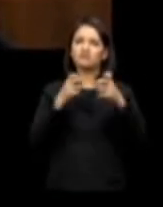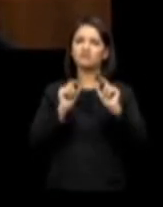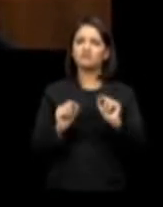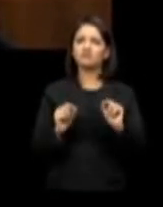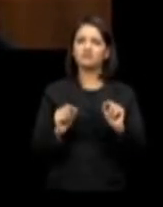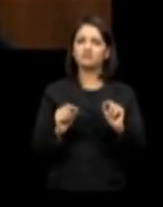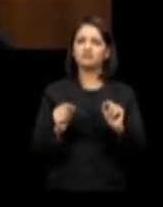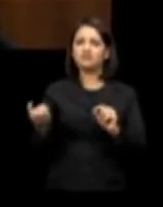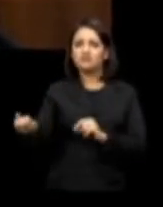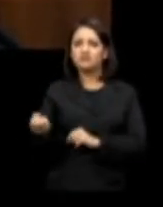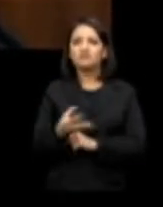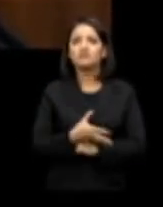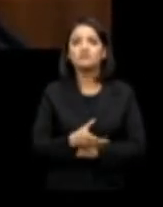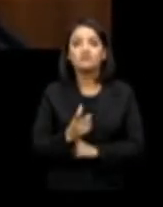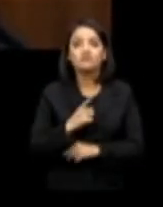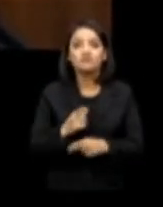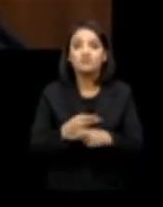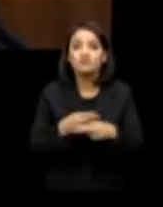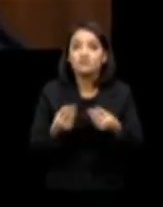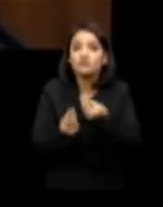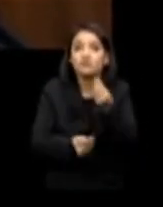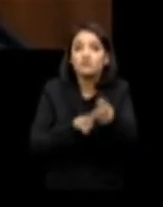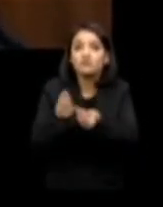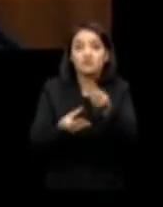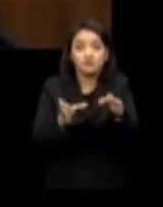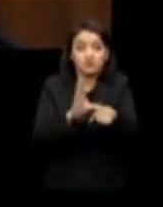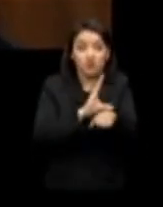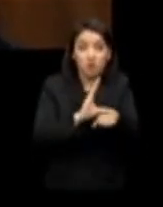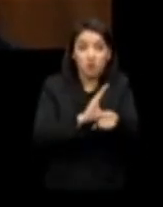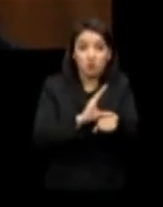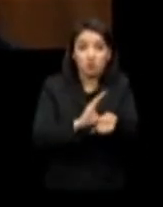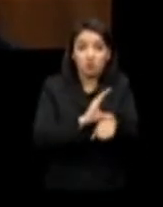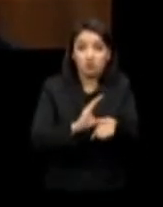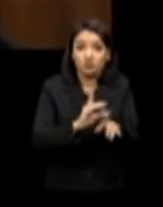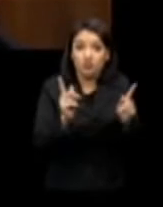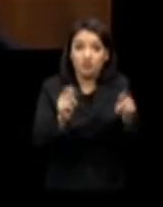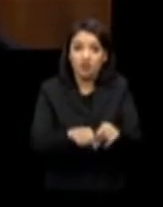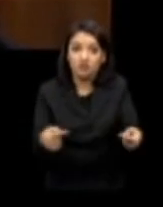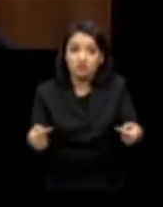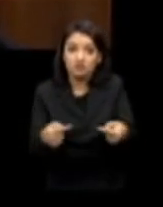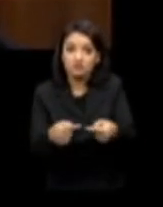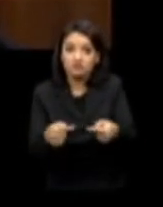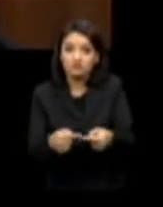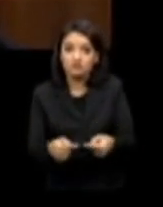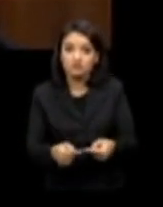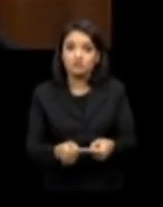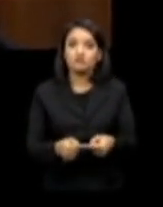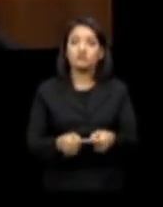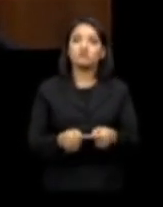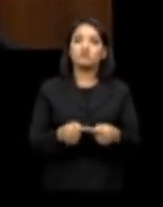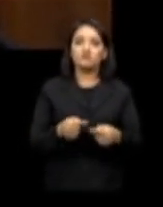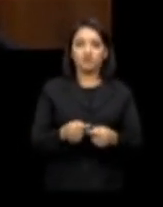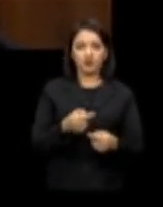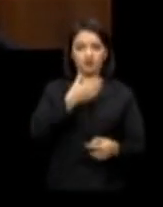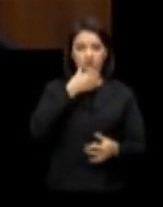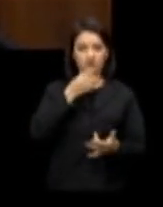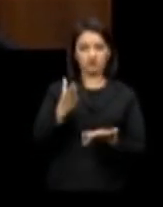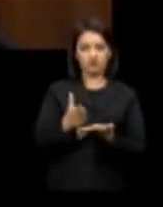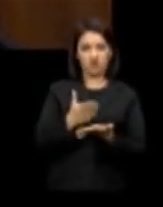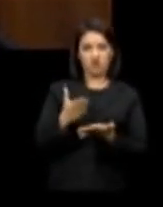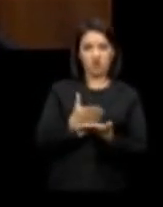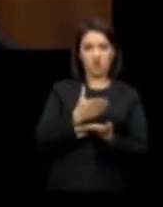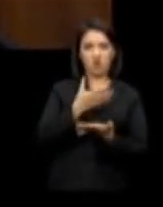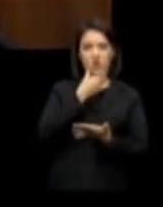naturalmente levanta questões sobre como a Constituição a ela se aplica. Como adverte com clareza o professor Lawrence